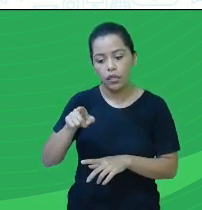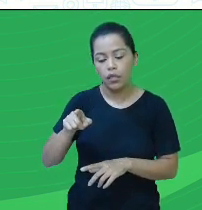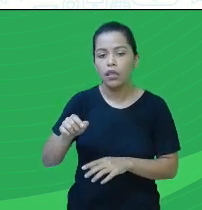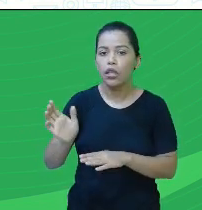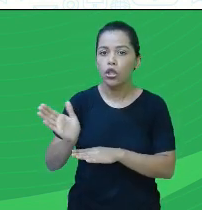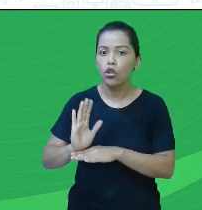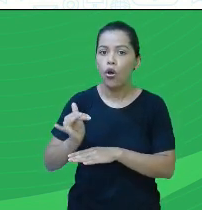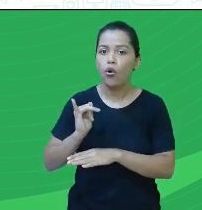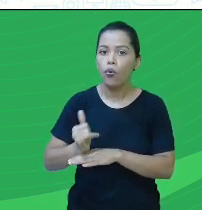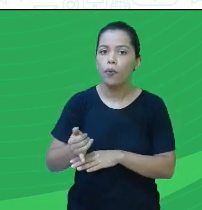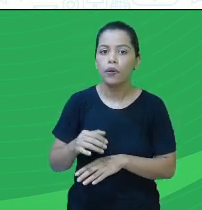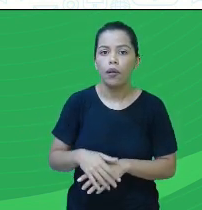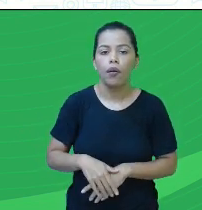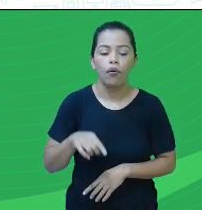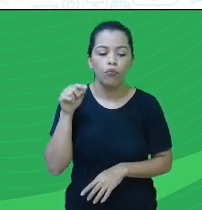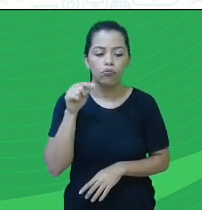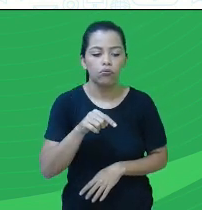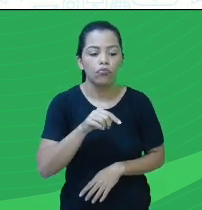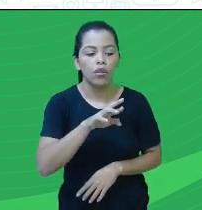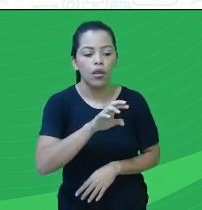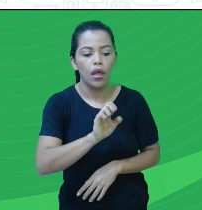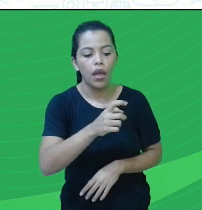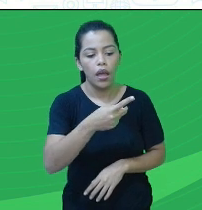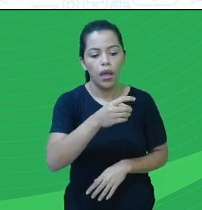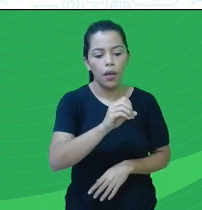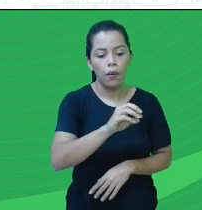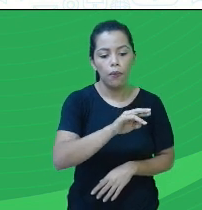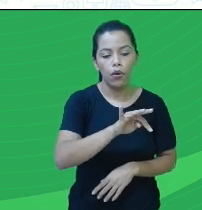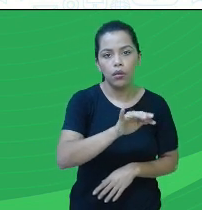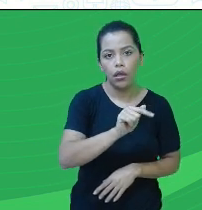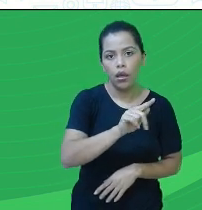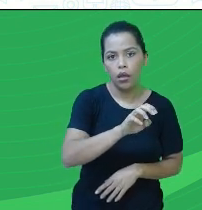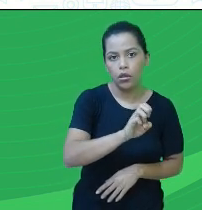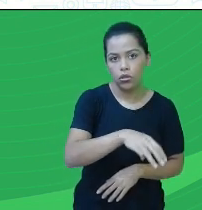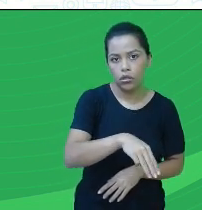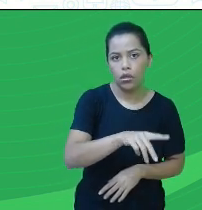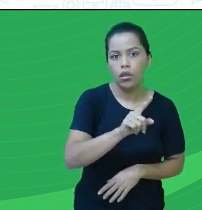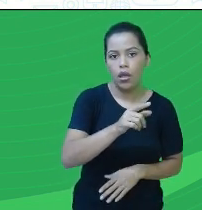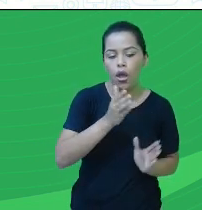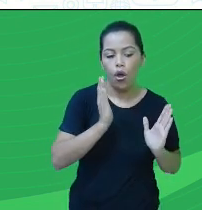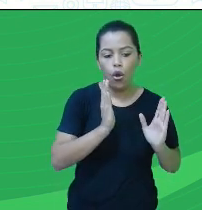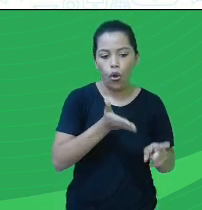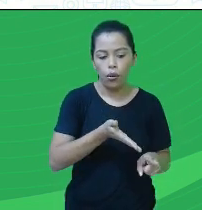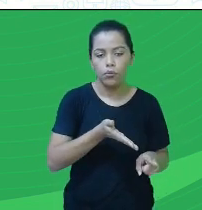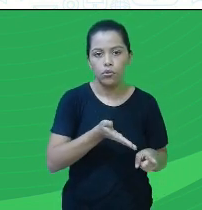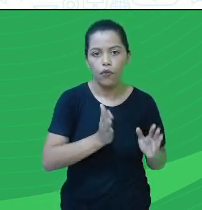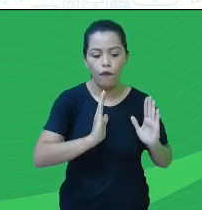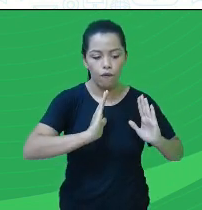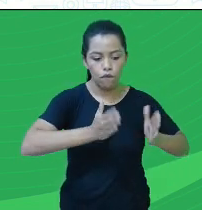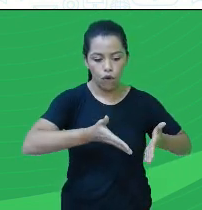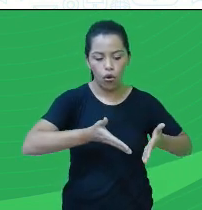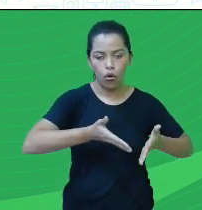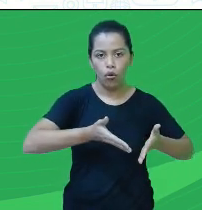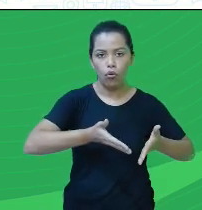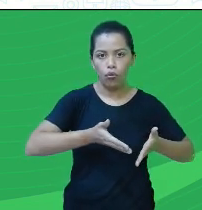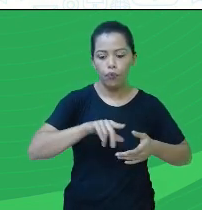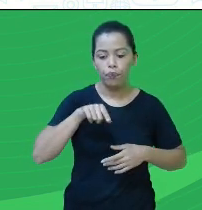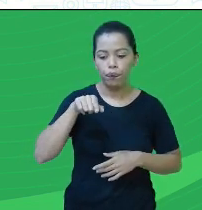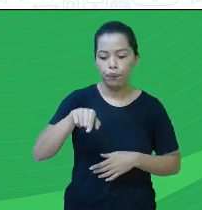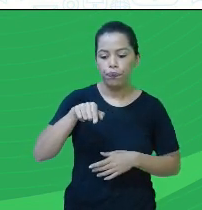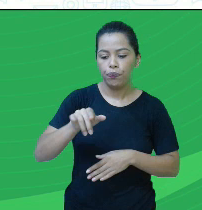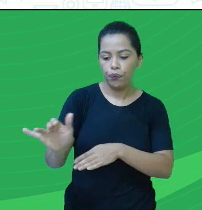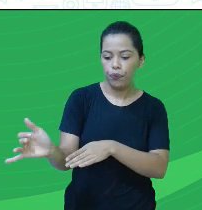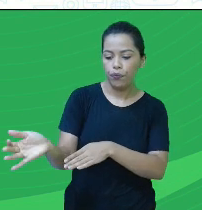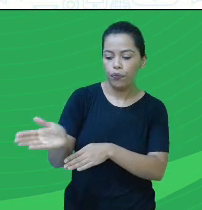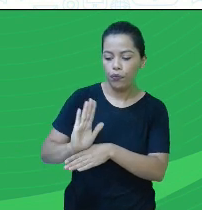reportagem busca ser objetiva, o documentário carrega em si o ponto de vista do diretor.